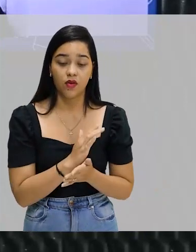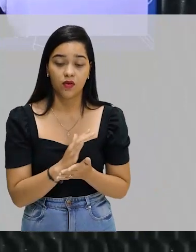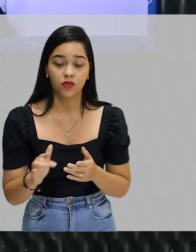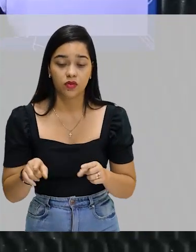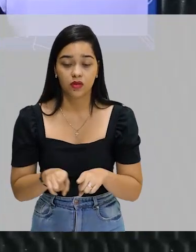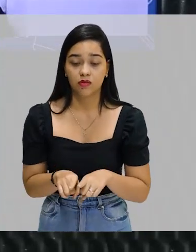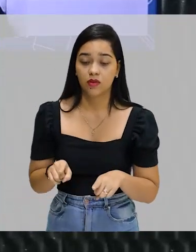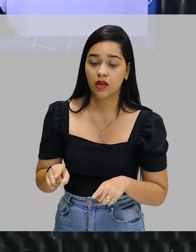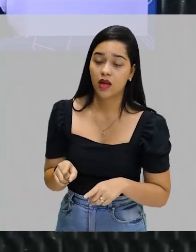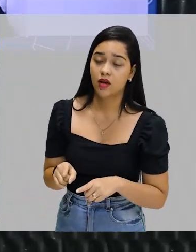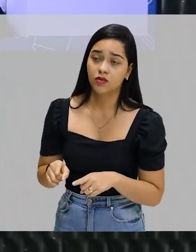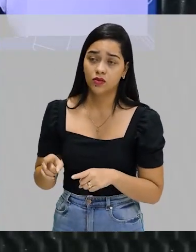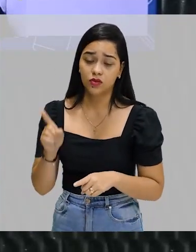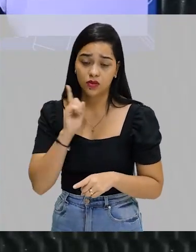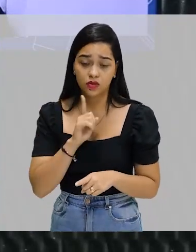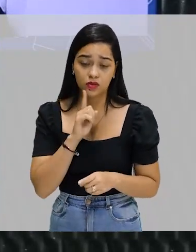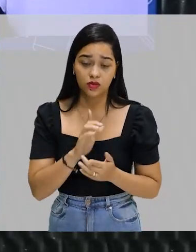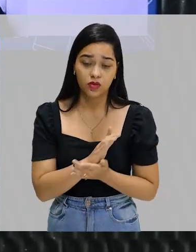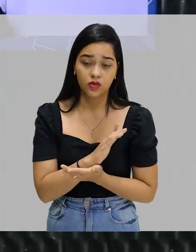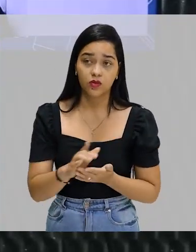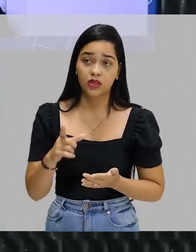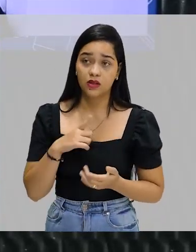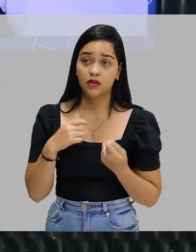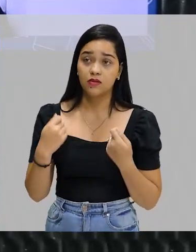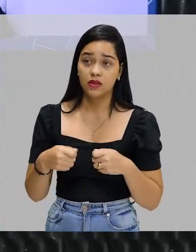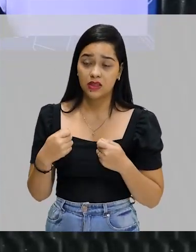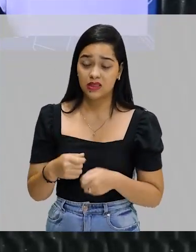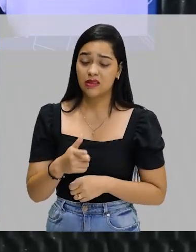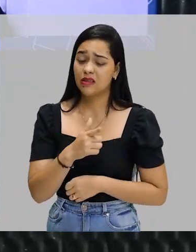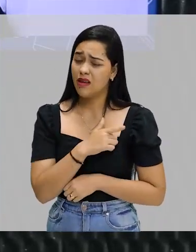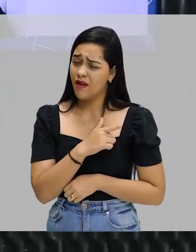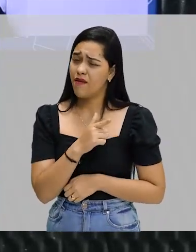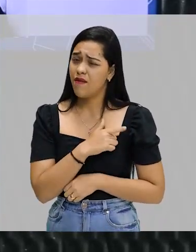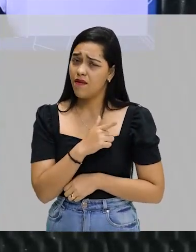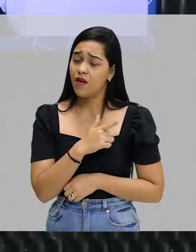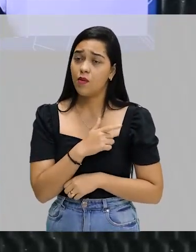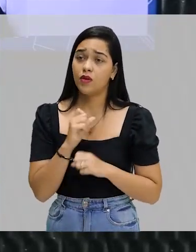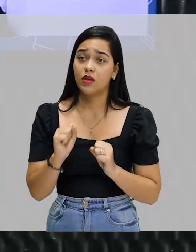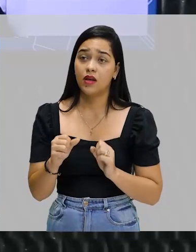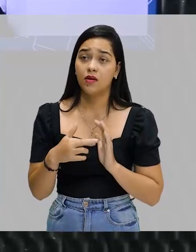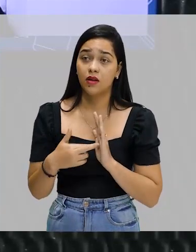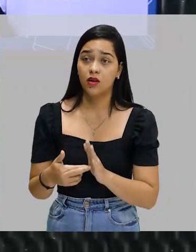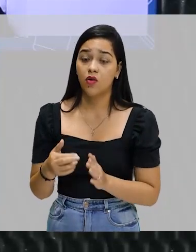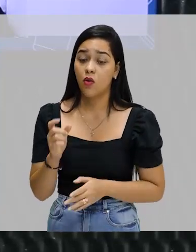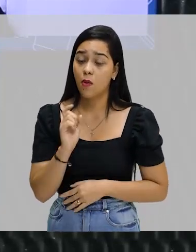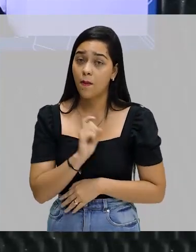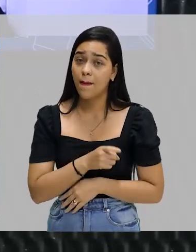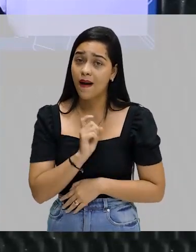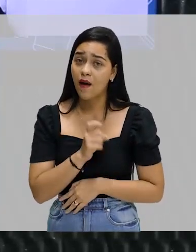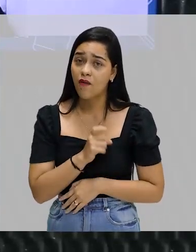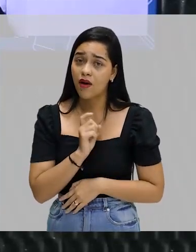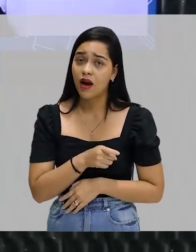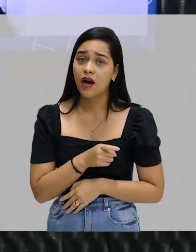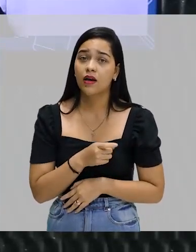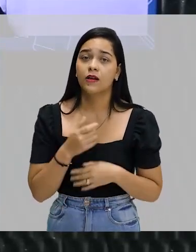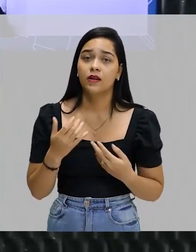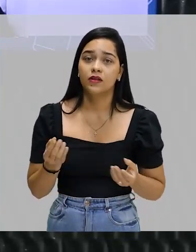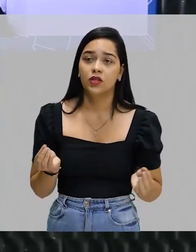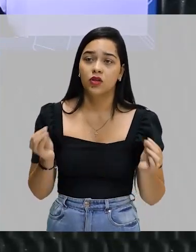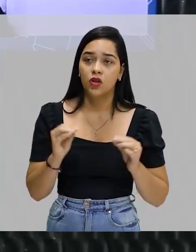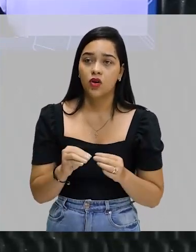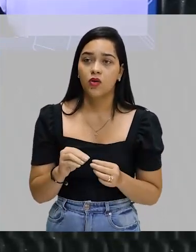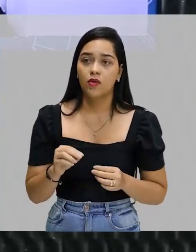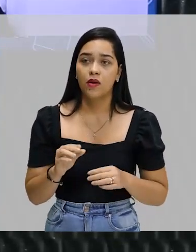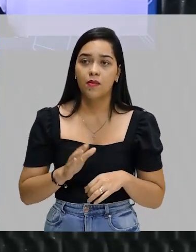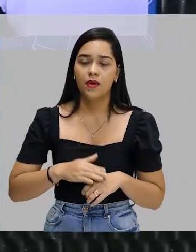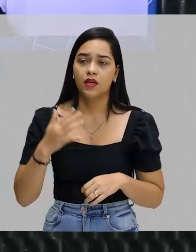por exemplo, nos Estados Unidos, algumas figuras tinham que ser grotescamente feias para representar o malvado. Quando você bota uma vilã